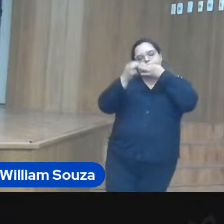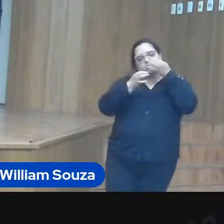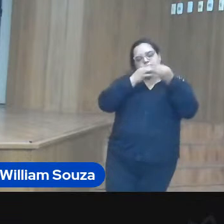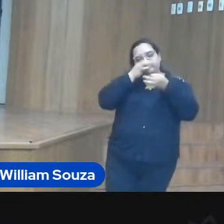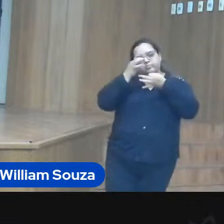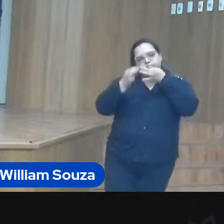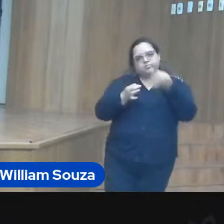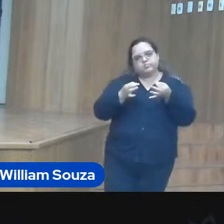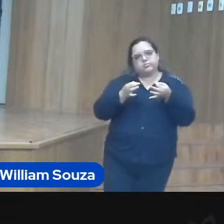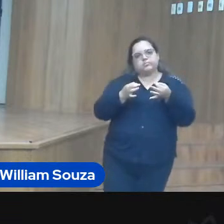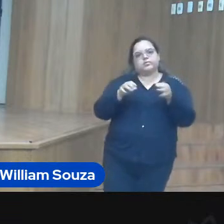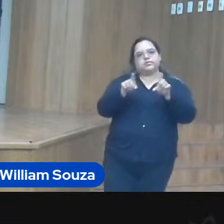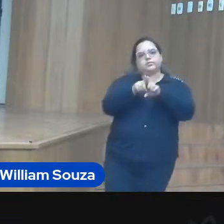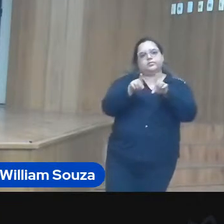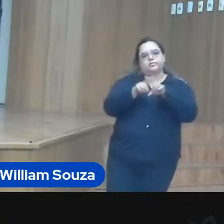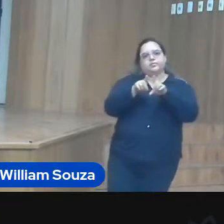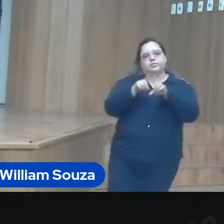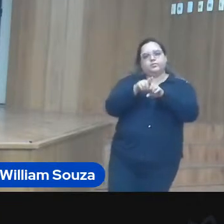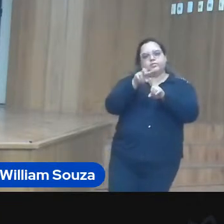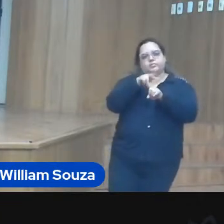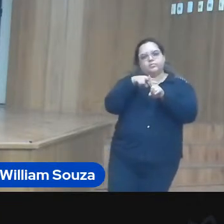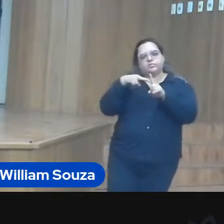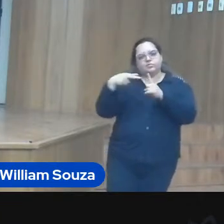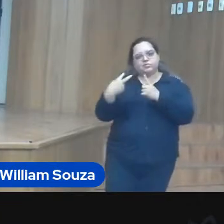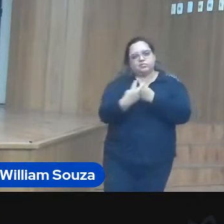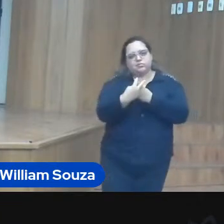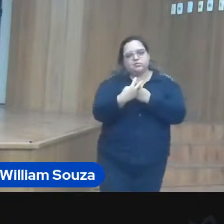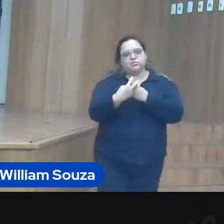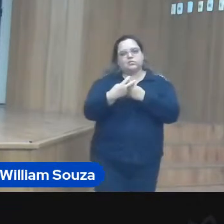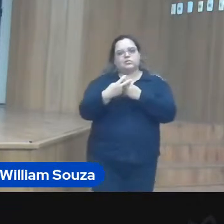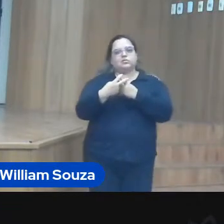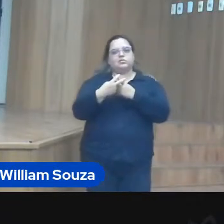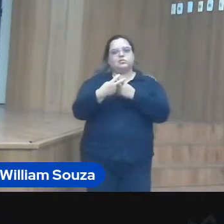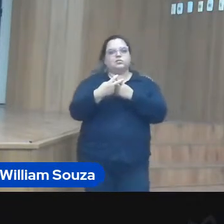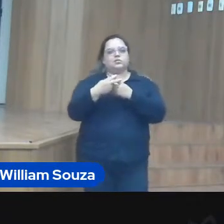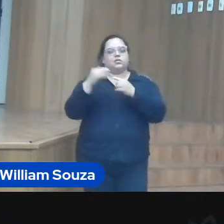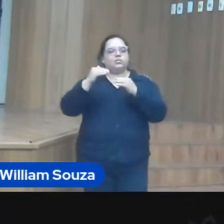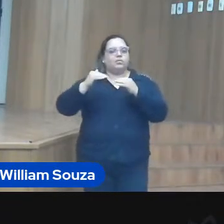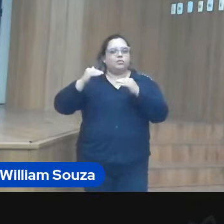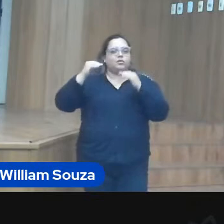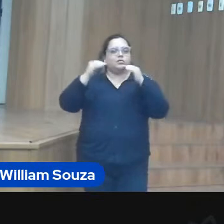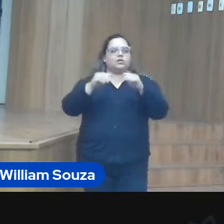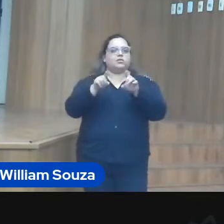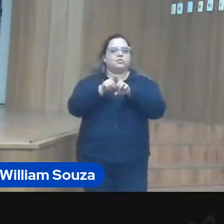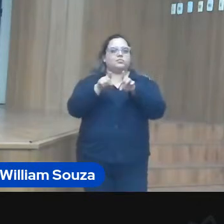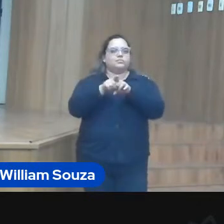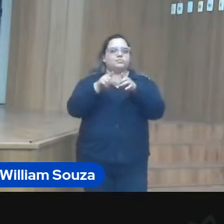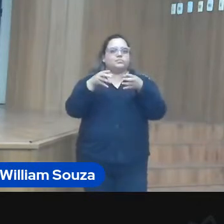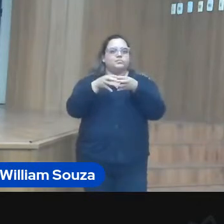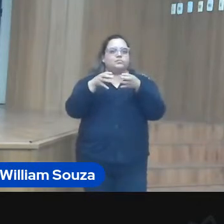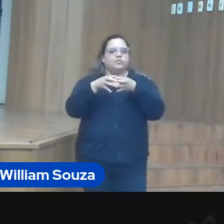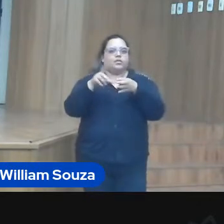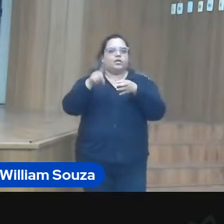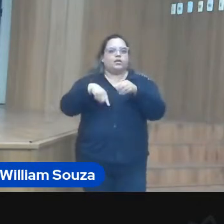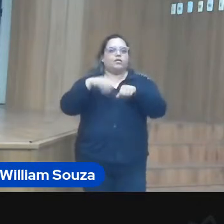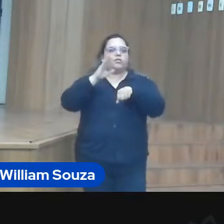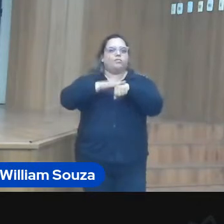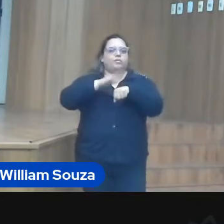às perspectivas da modernidade, do colonialismo. Então é um momento em que as